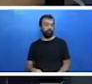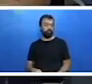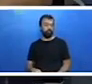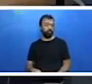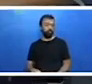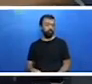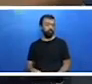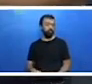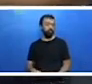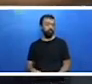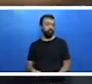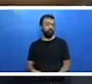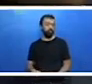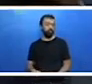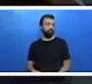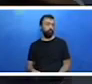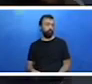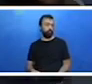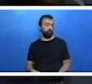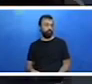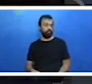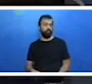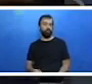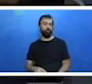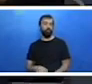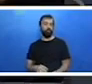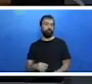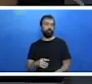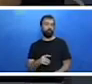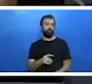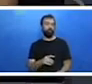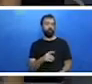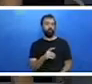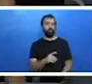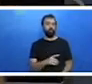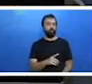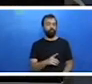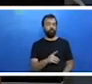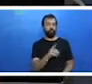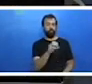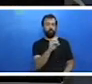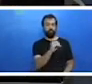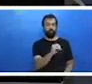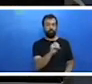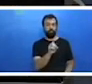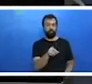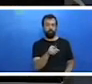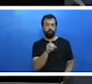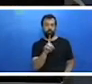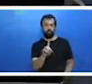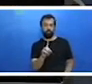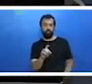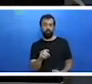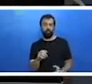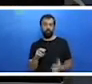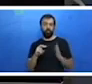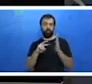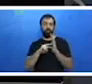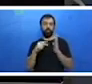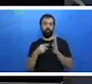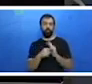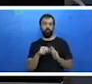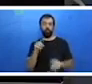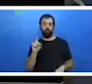1/10. Em 1/10, há uma unidade? Vamos lá, eu tinha 1 inteiro, pensa numa barra de